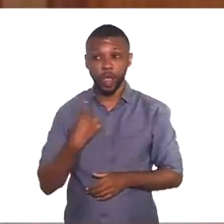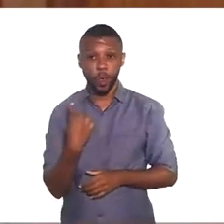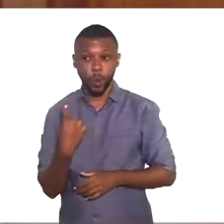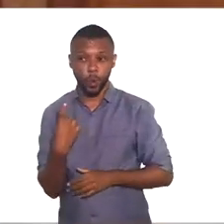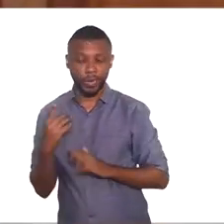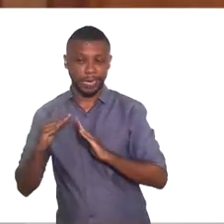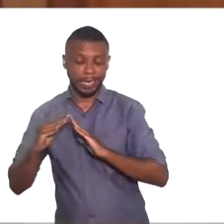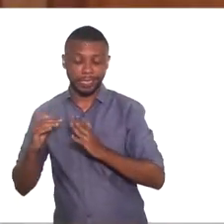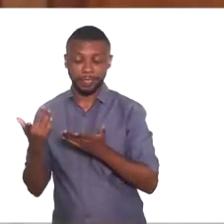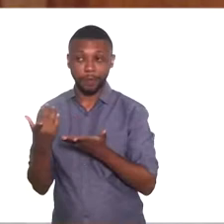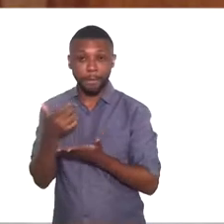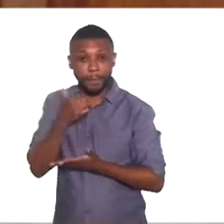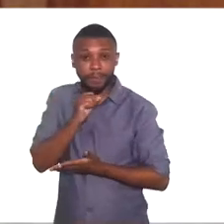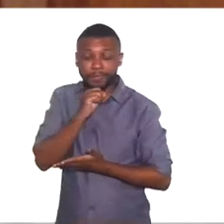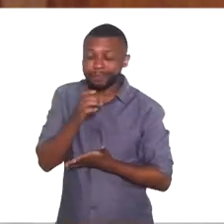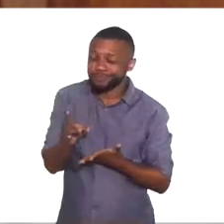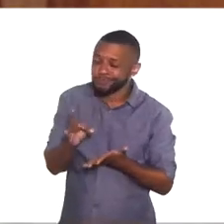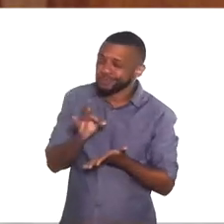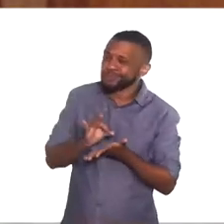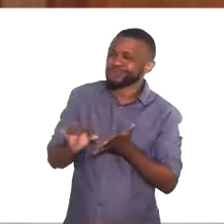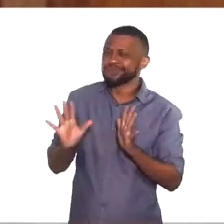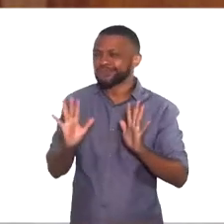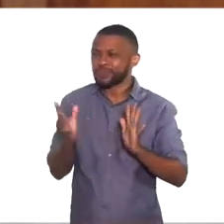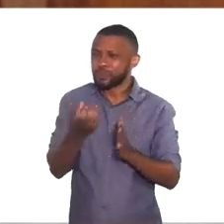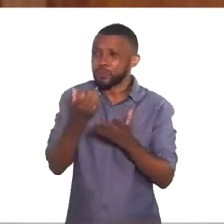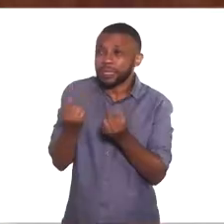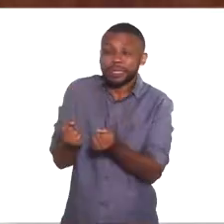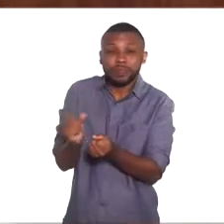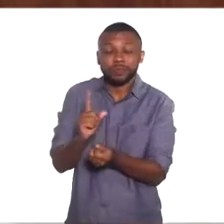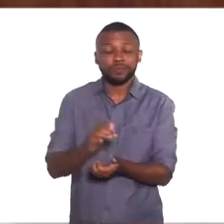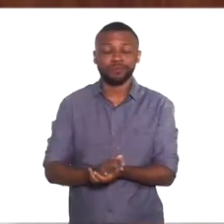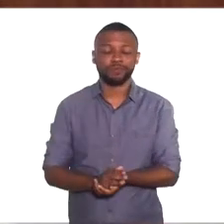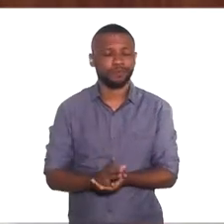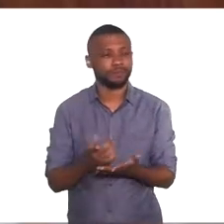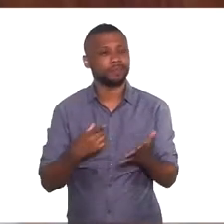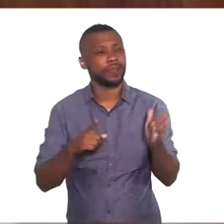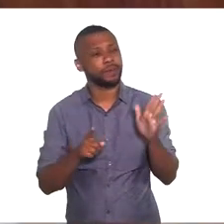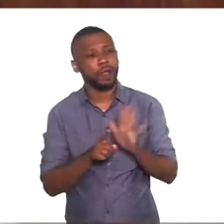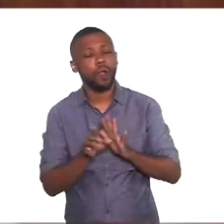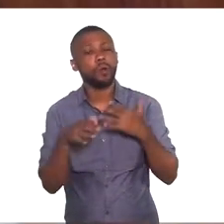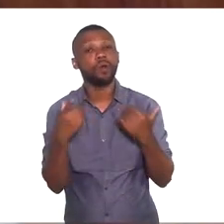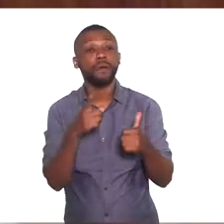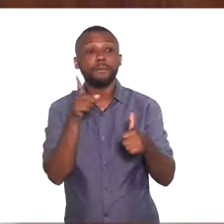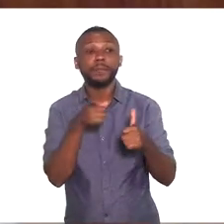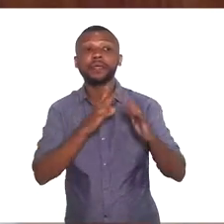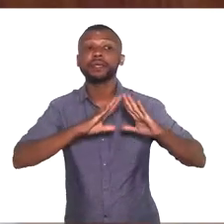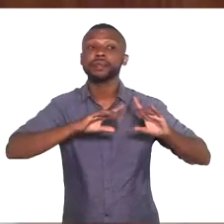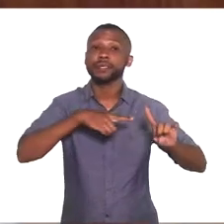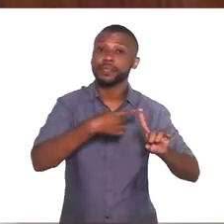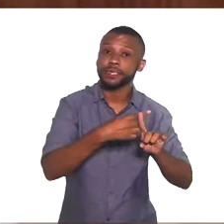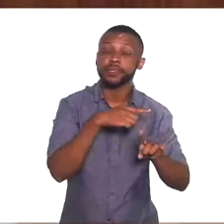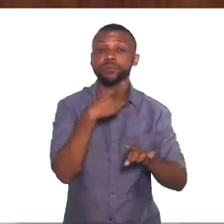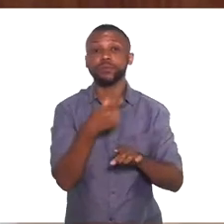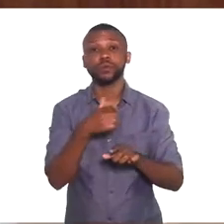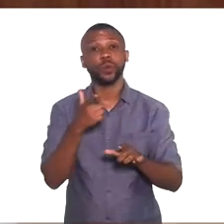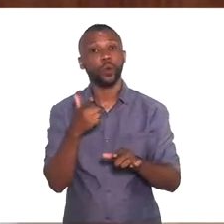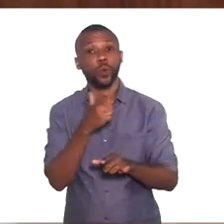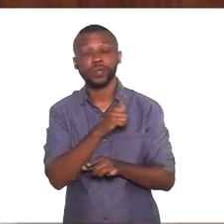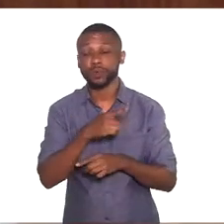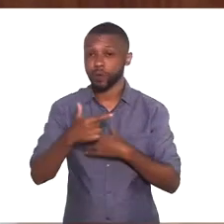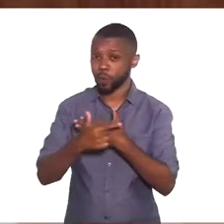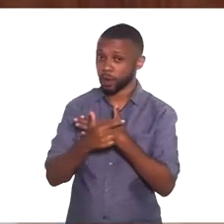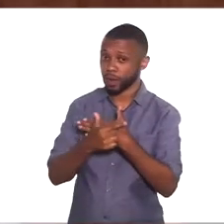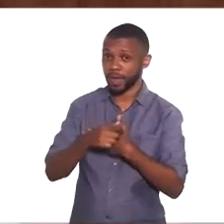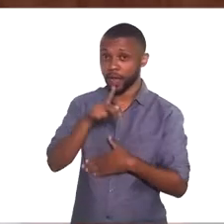então amanhã eu gostou muito não mas depois aceita e qual foi a primeira igreja depois que o